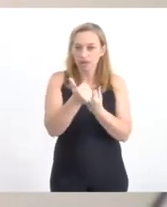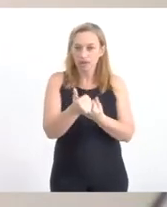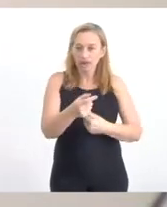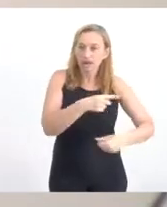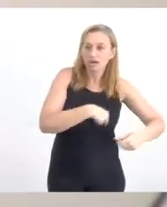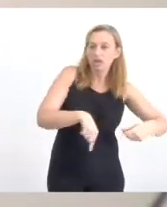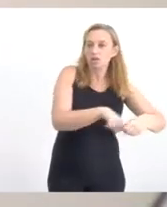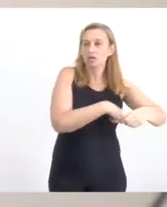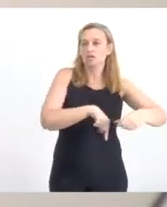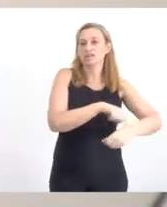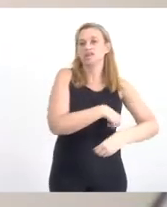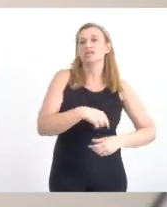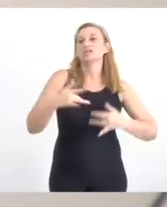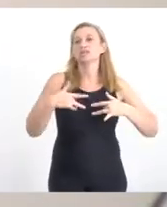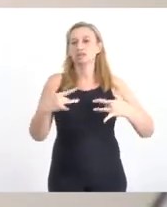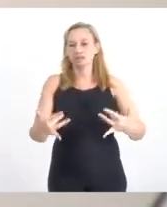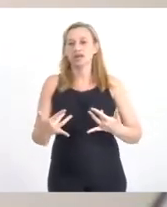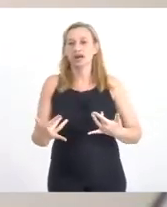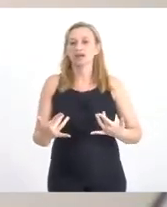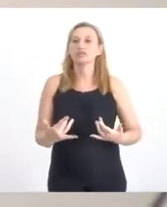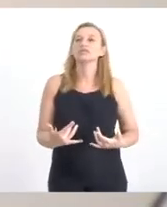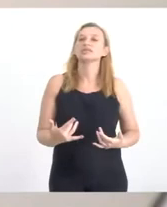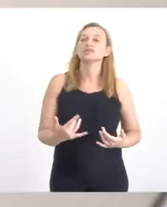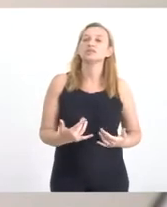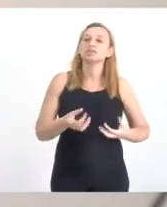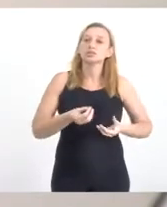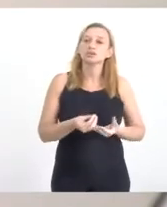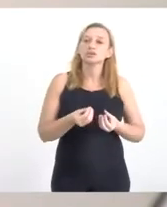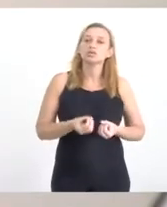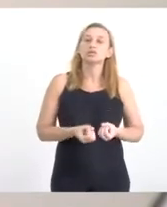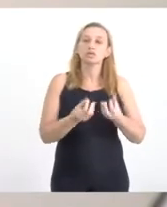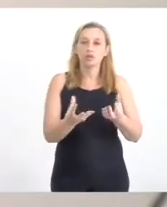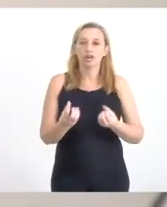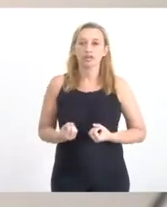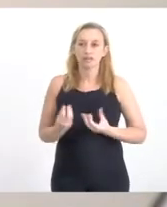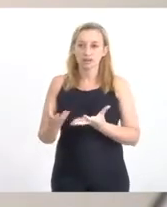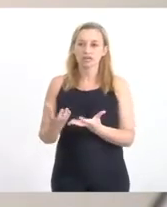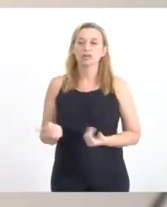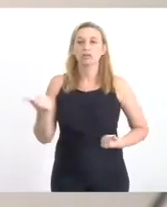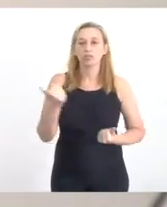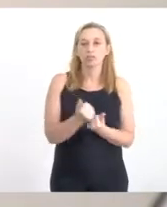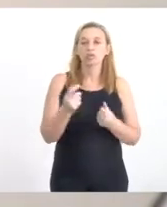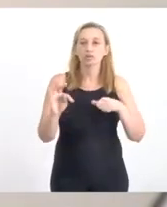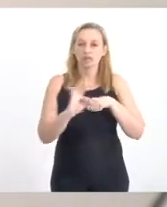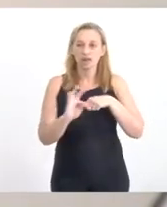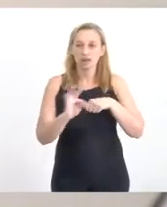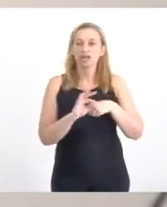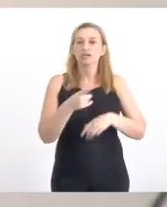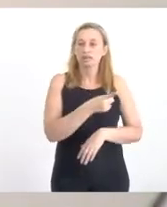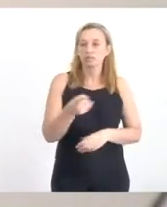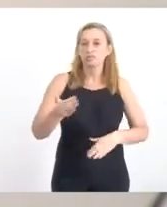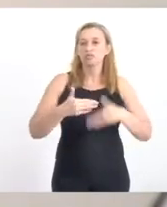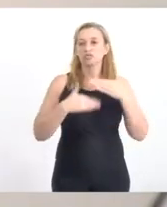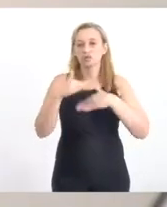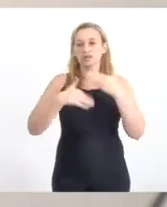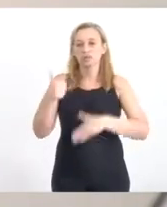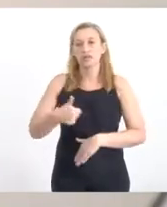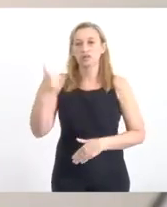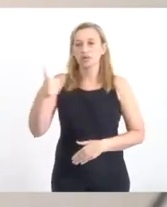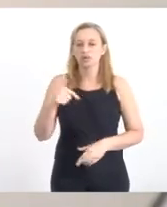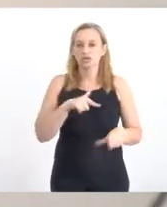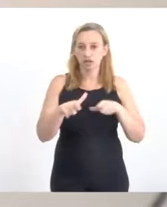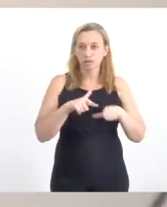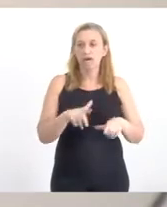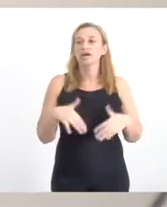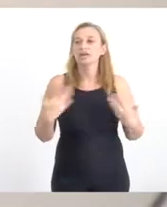cozinha solidários vão se alimentos e dispensas com doações com apoio técnico para que vocês possam desenvolver melhor seus